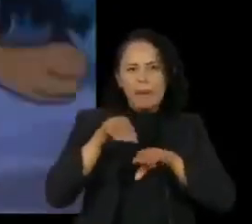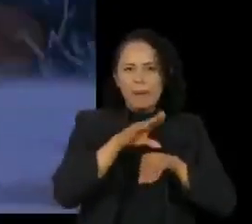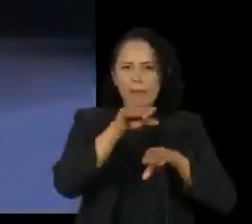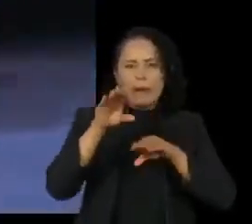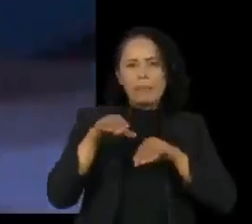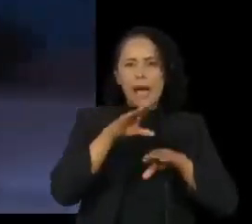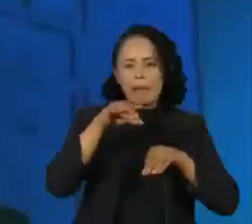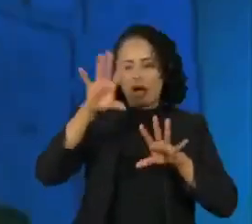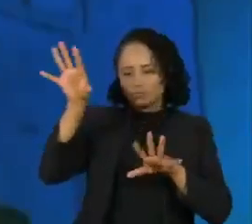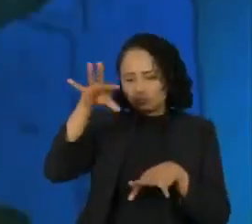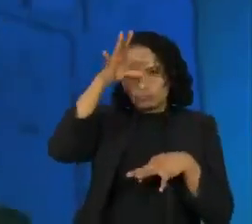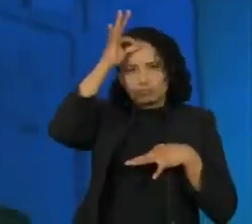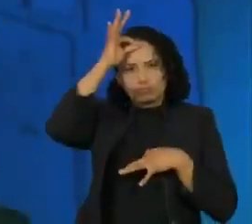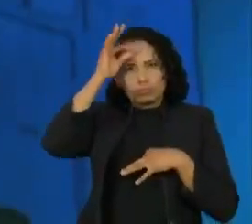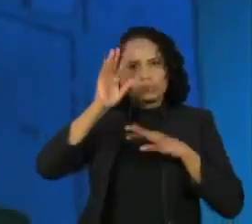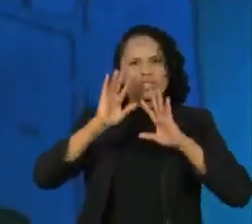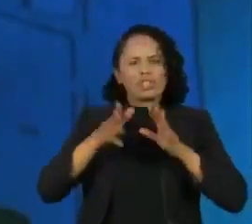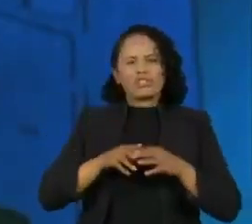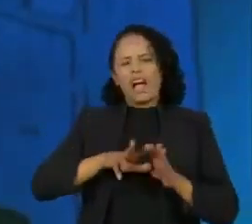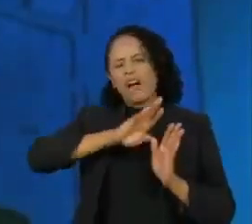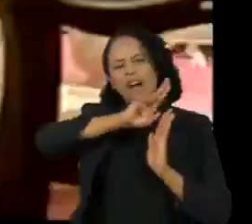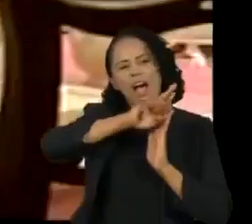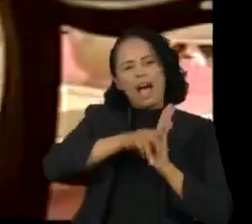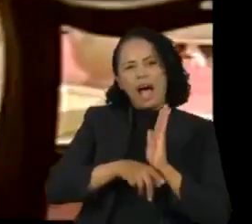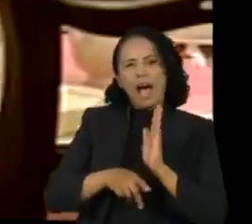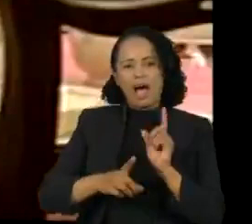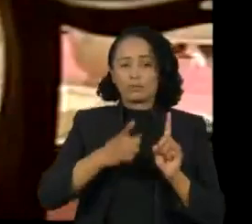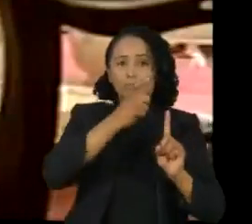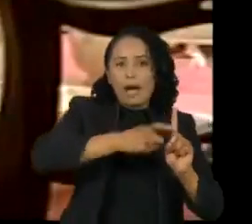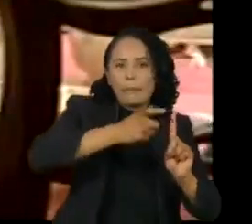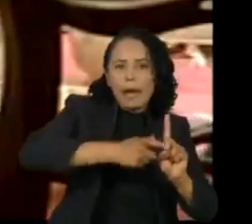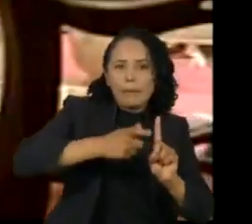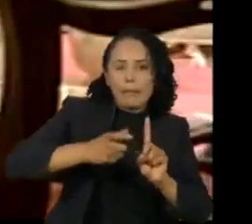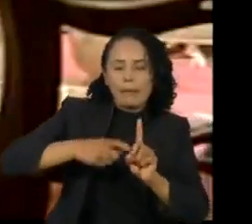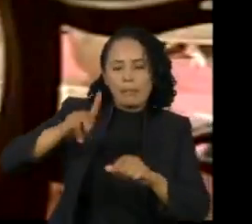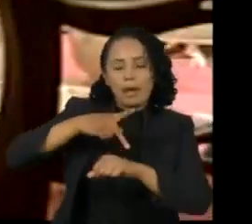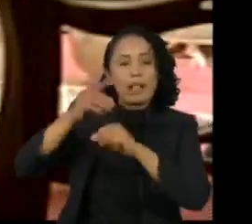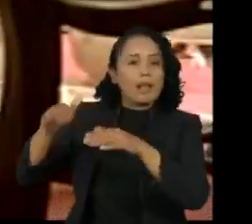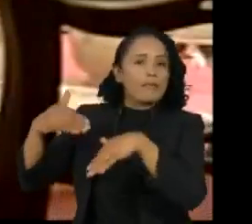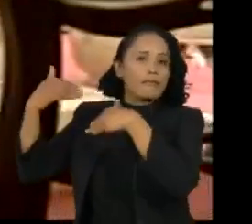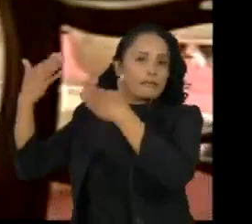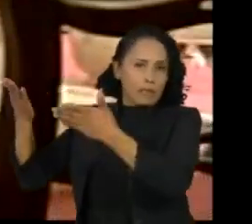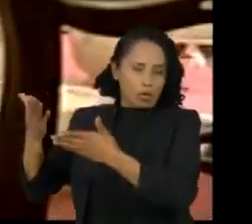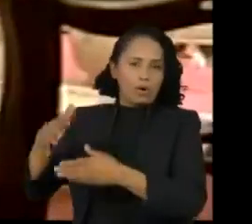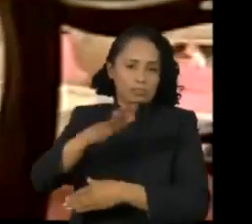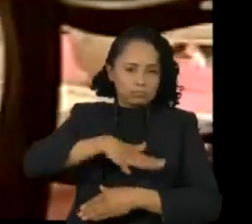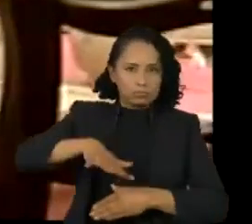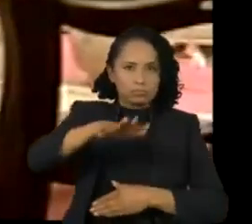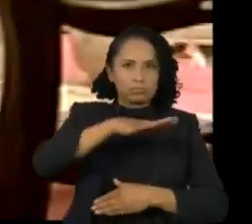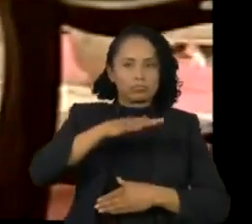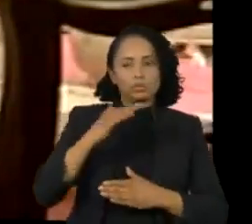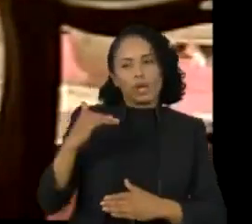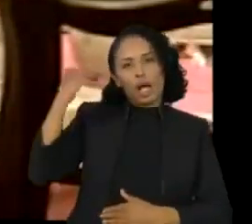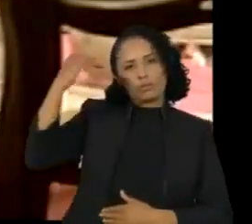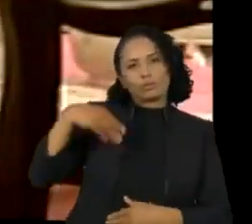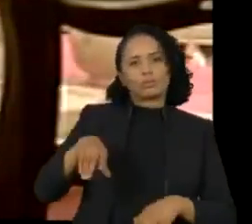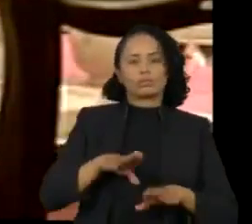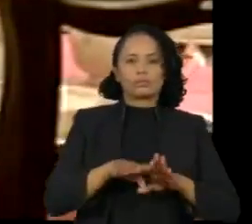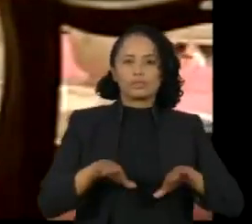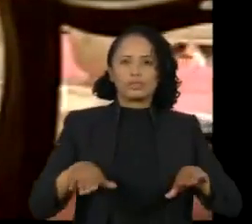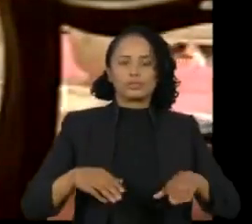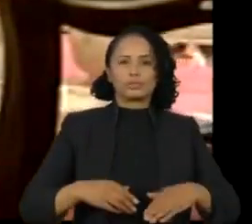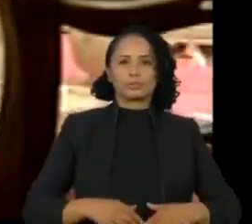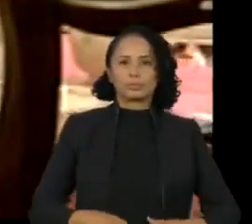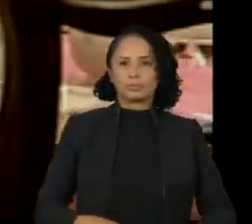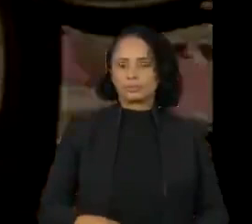Drummond eu vida no Brasil há vários personagens estrangeiros do Mundo Infantil e adulto grave um pouquinho viver